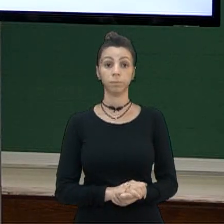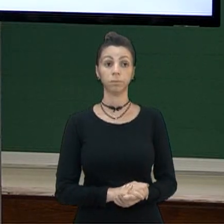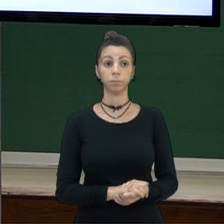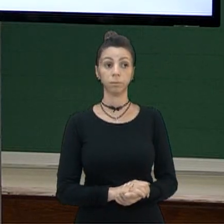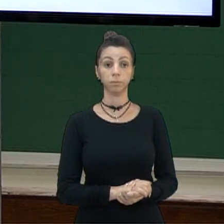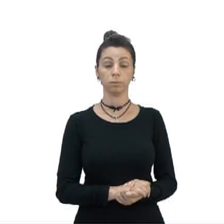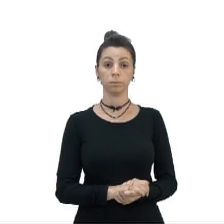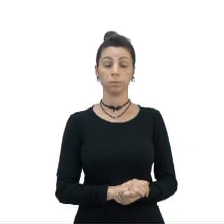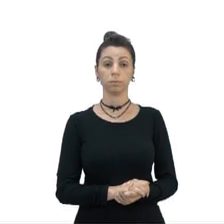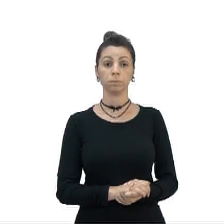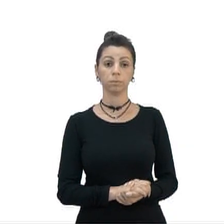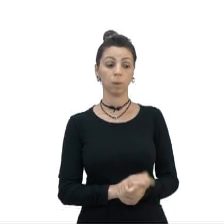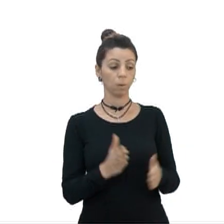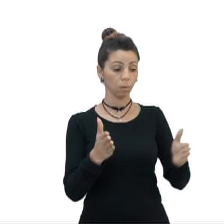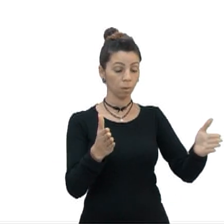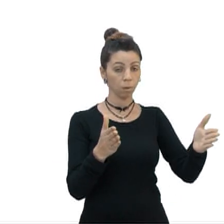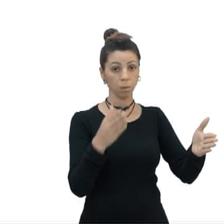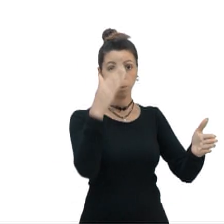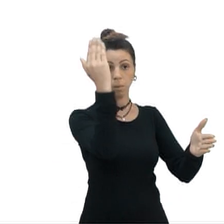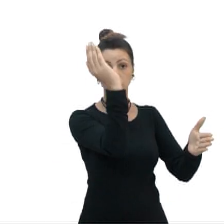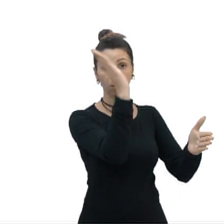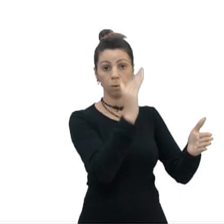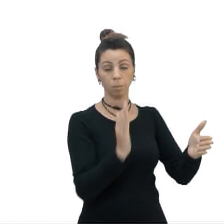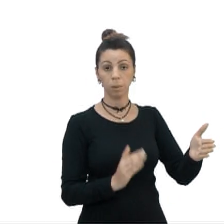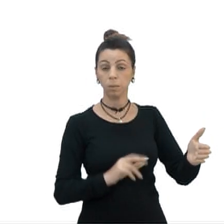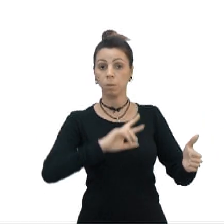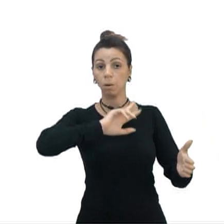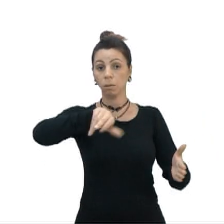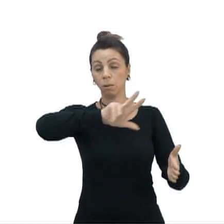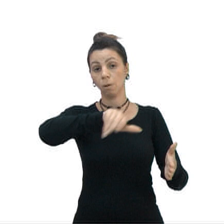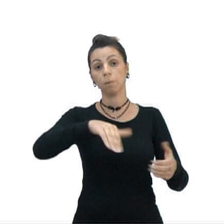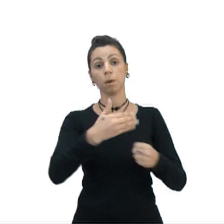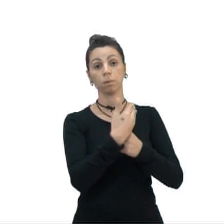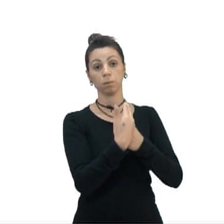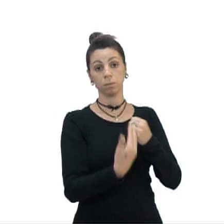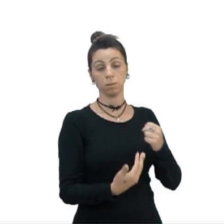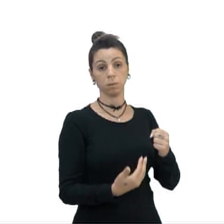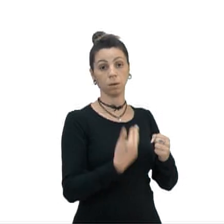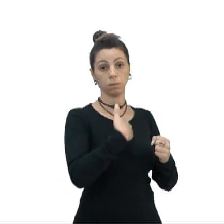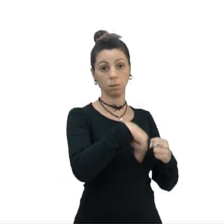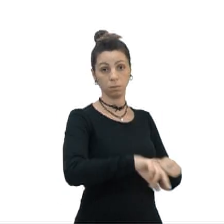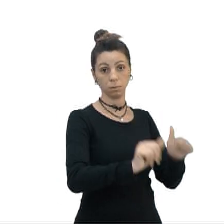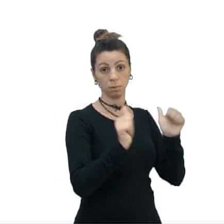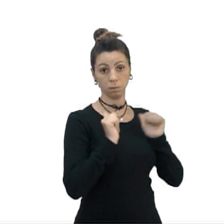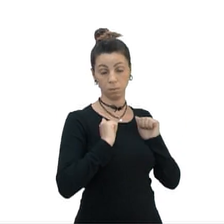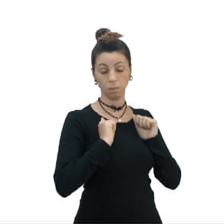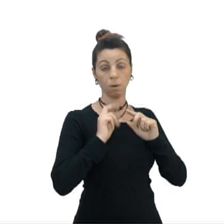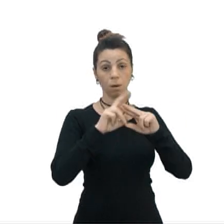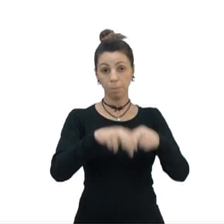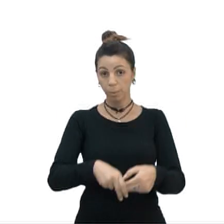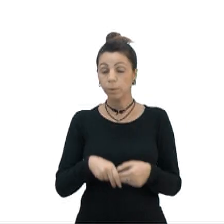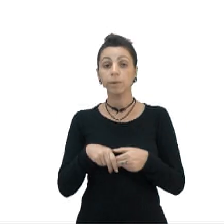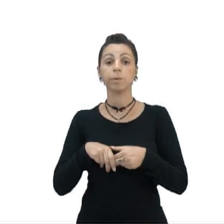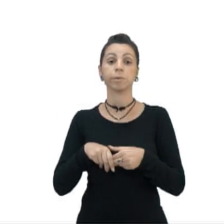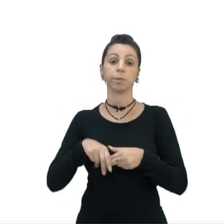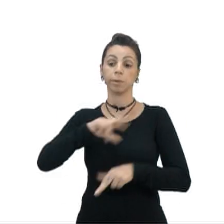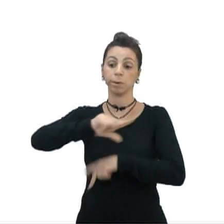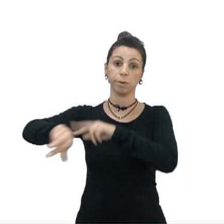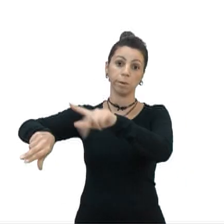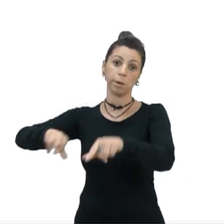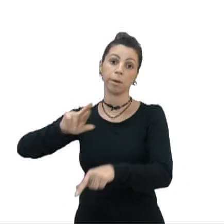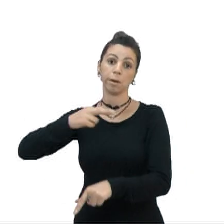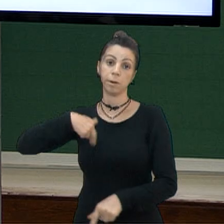Na época, o Brasil ainda não era um Estado laico, por isso que não poderia ter tido isso, tá? E a